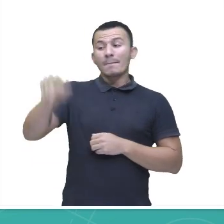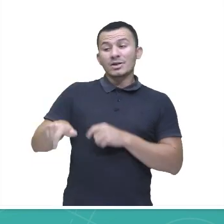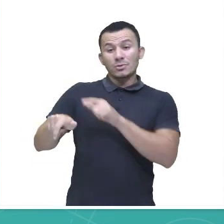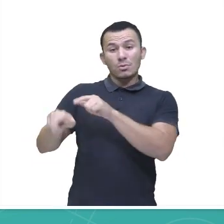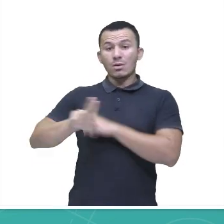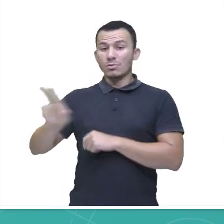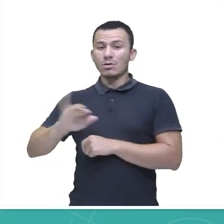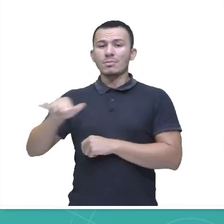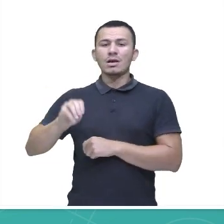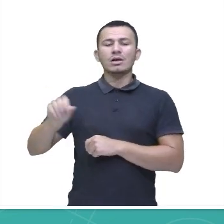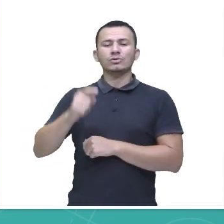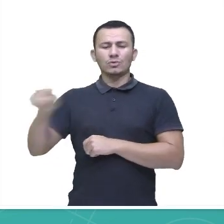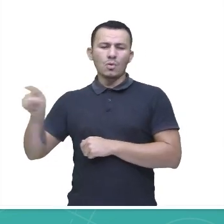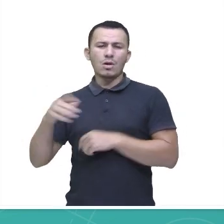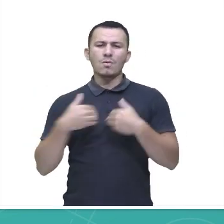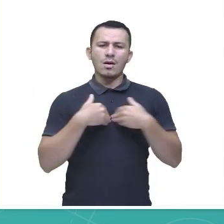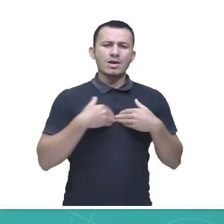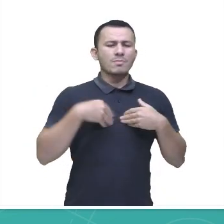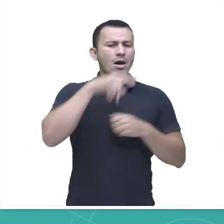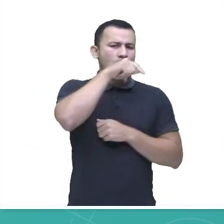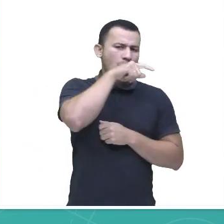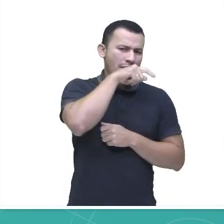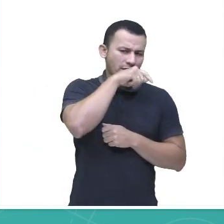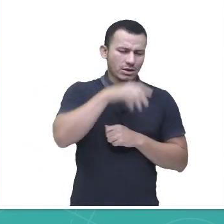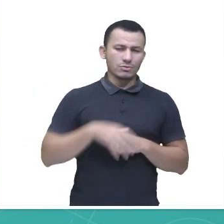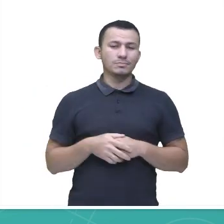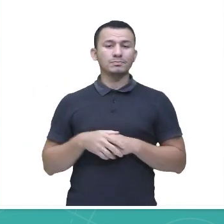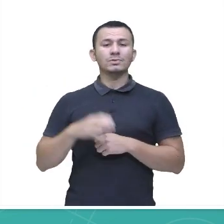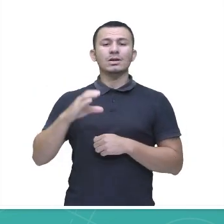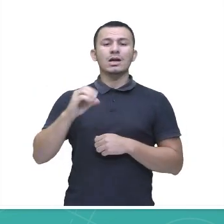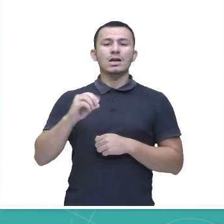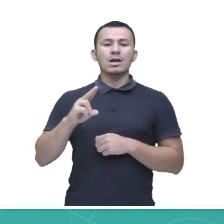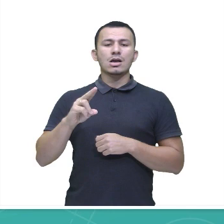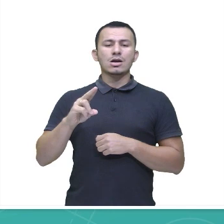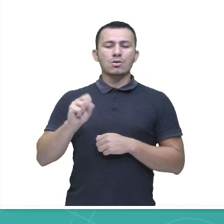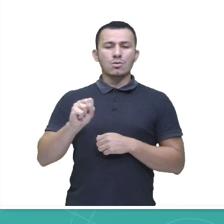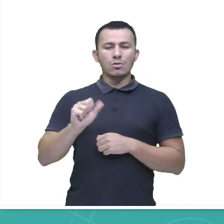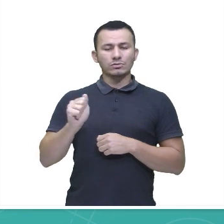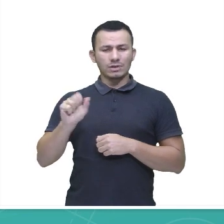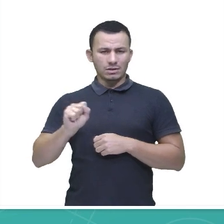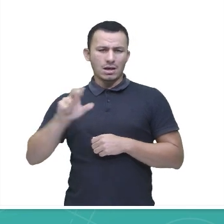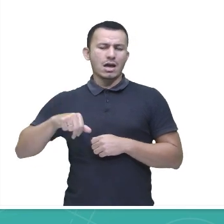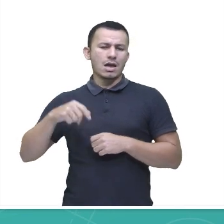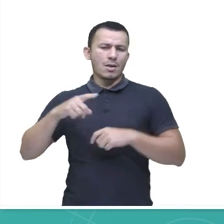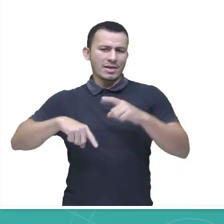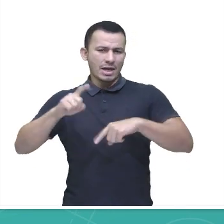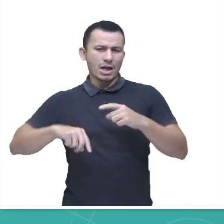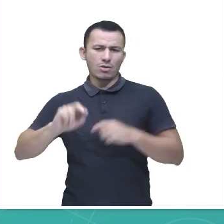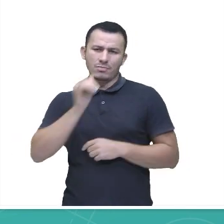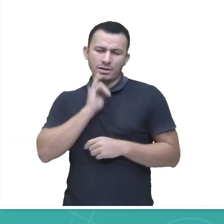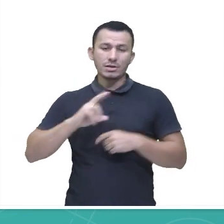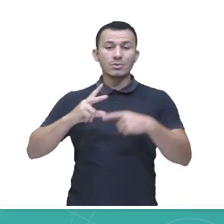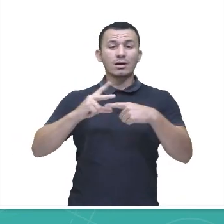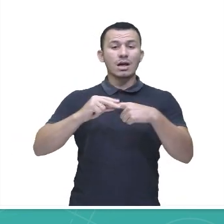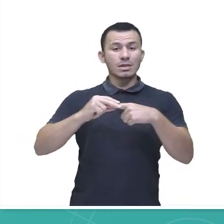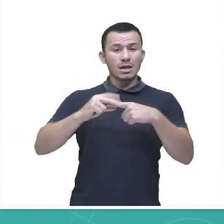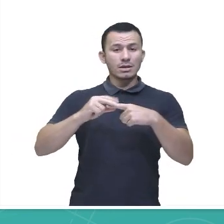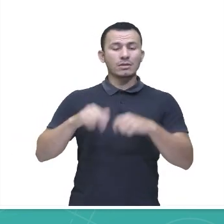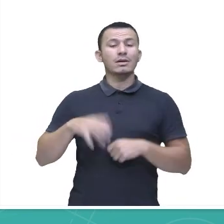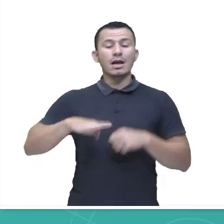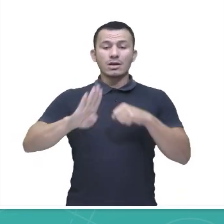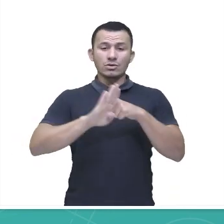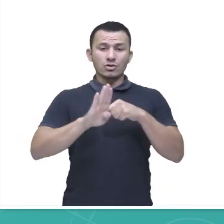Animal, né? No caso, pássaro, sabiá. Coisa, objeto, caneta. Então, aqui está dando exemplo de